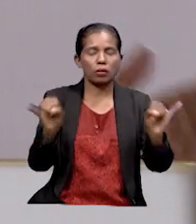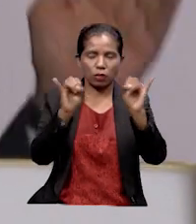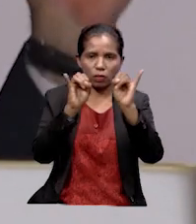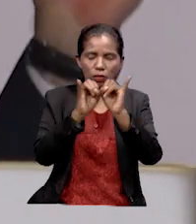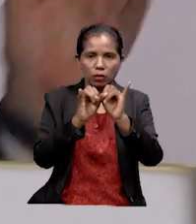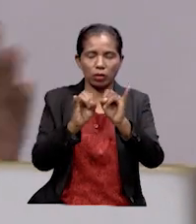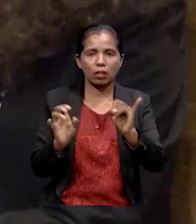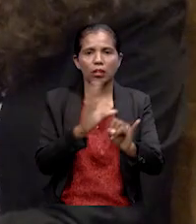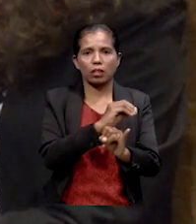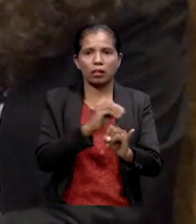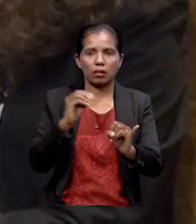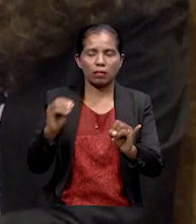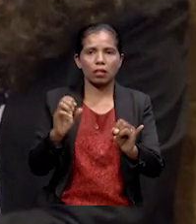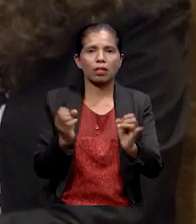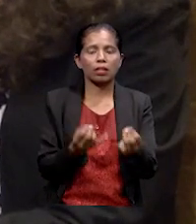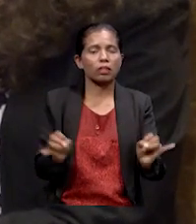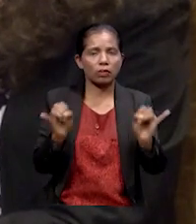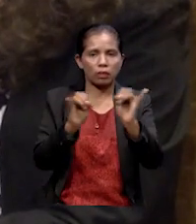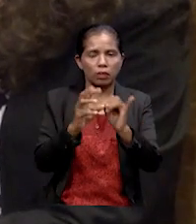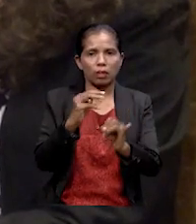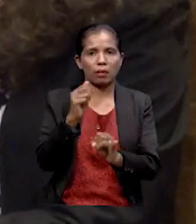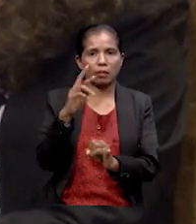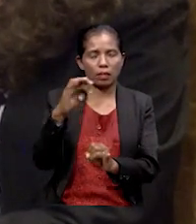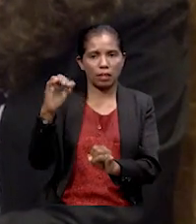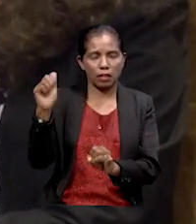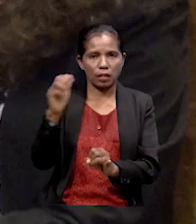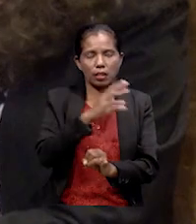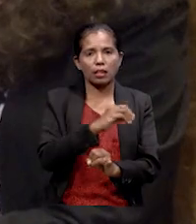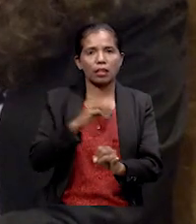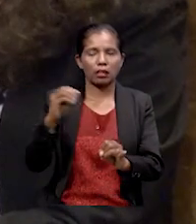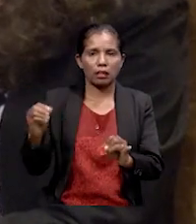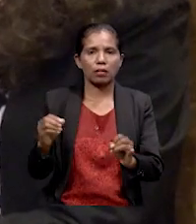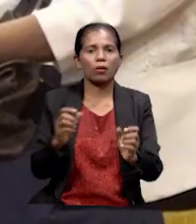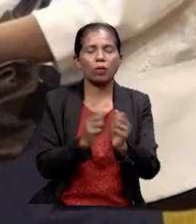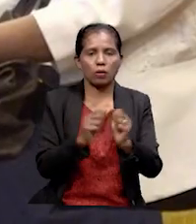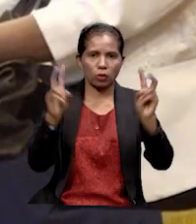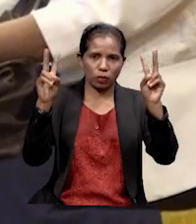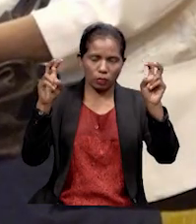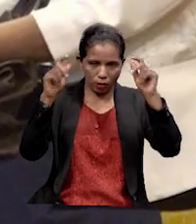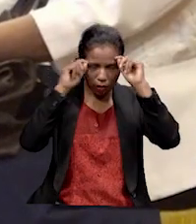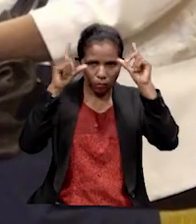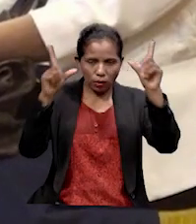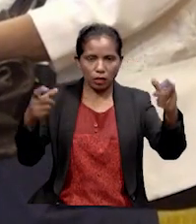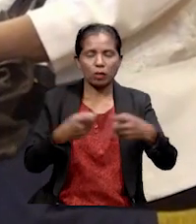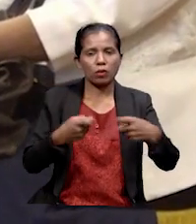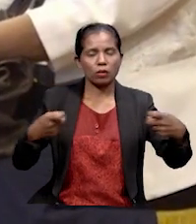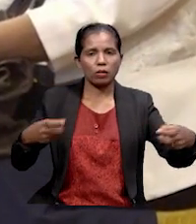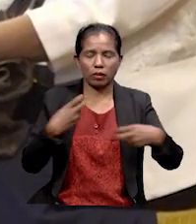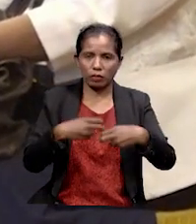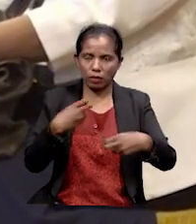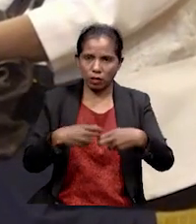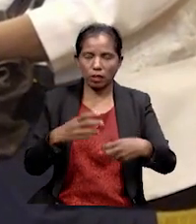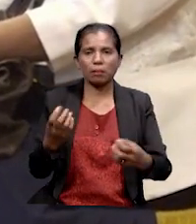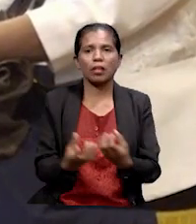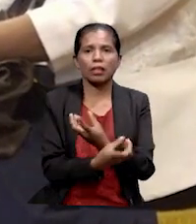Studies, Yusuf Isaac Institute e a Marina Bay Sands Convention Center, o tema Timor-Leste, o conflito para reconciliação e